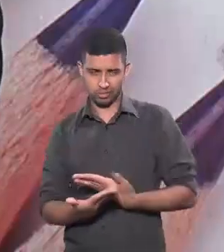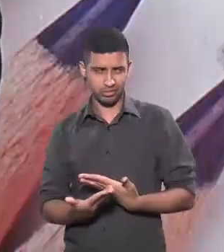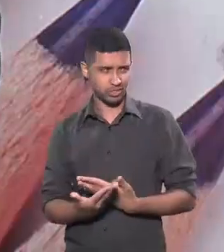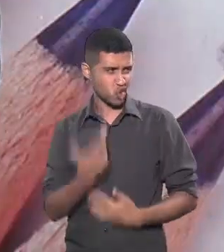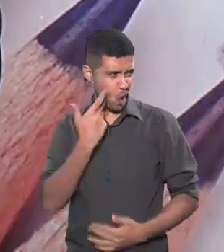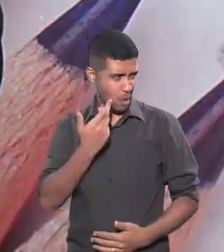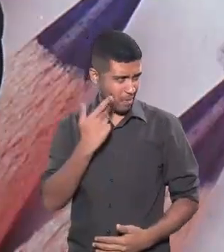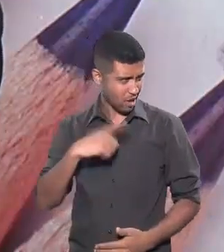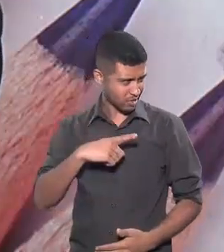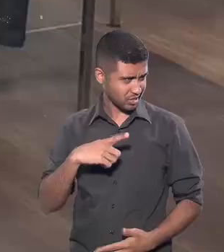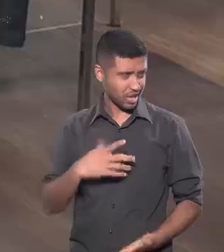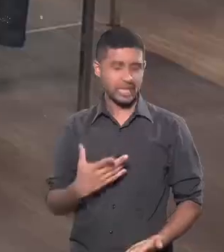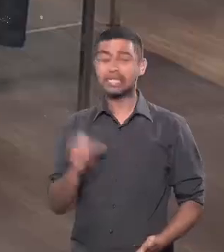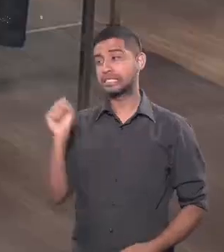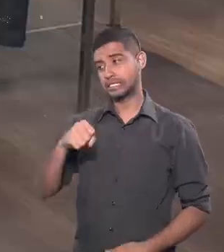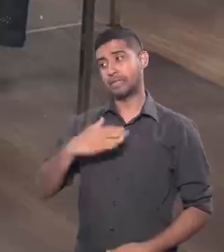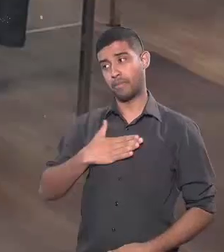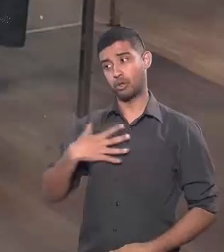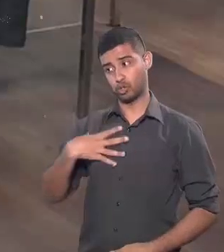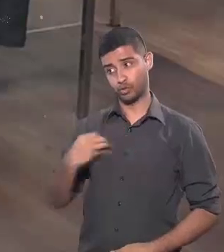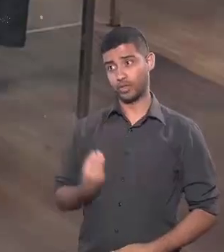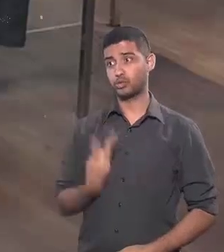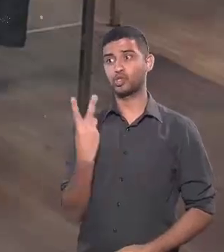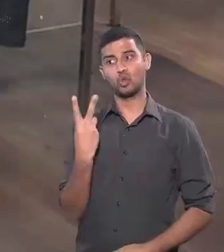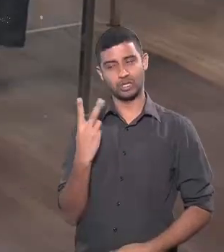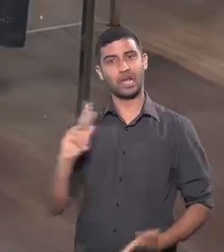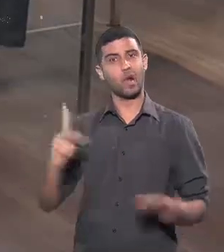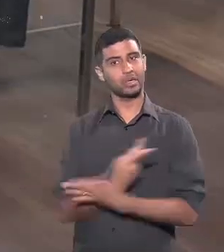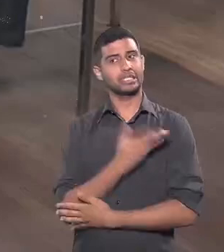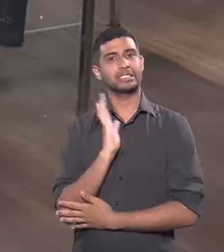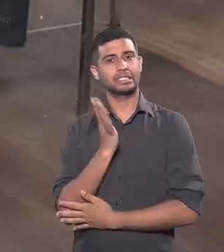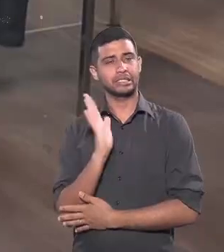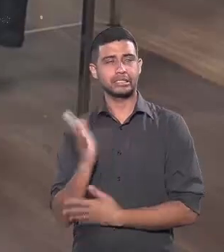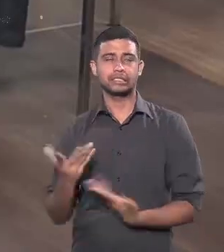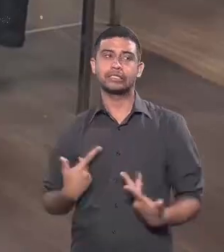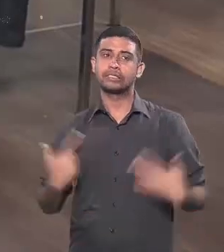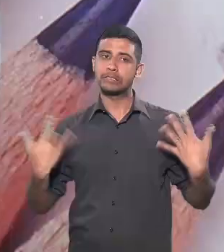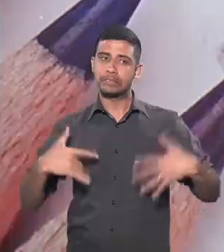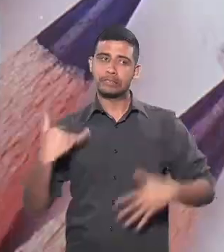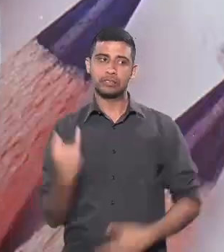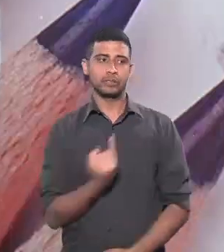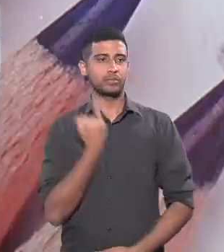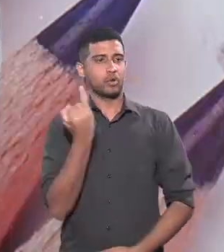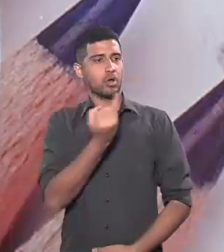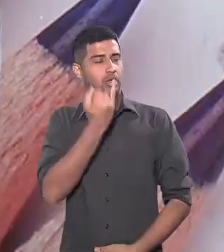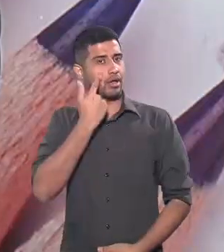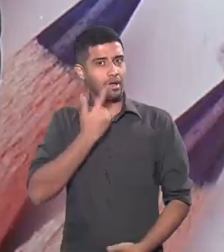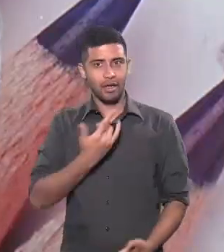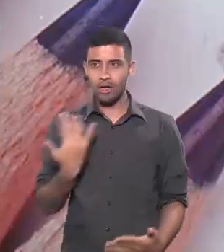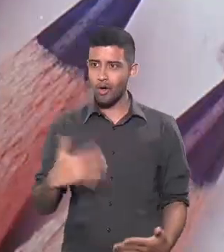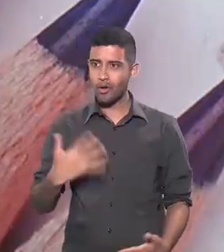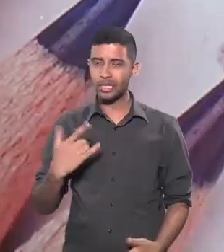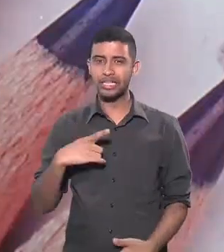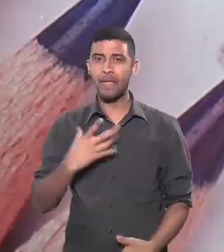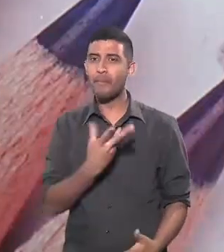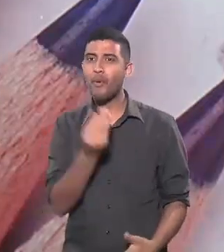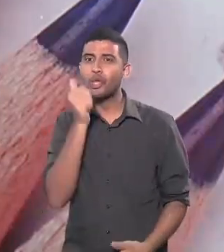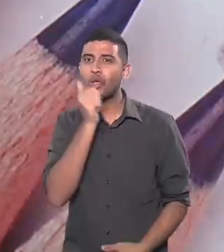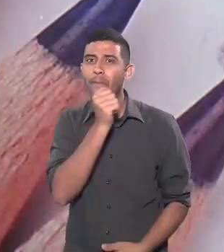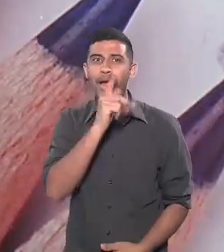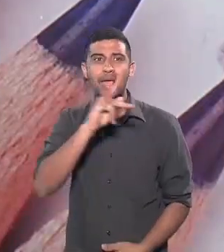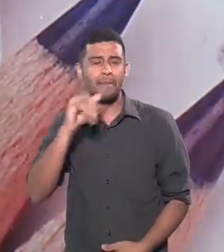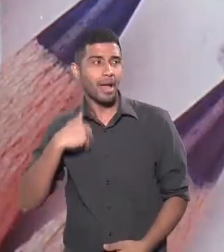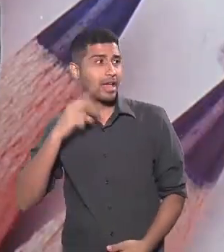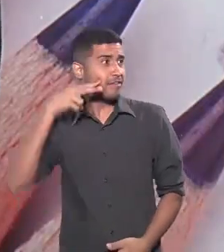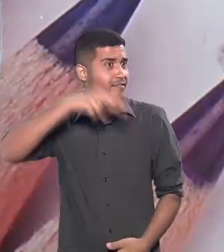na amamentação? Até com meus filhos, meus 2 filhos. Olha isso, gente, como é importante. Eu sei que já deve ter um monte de mãe e